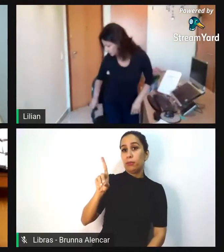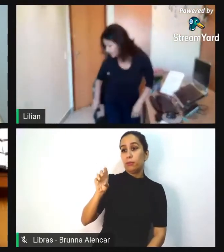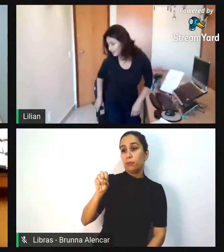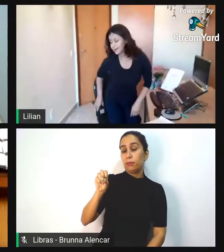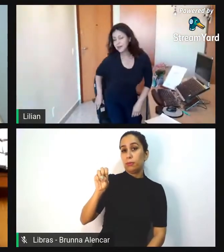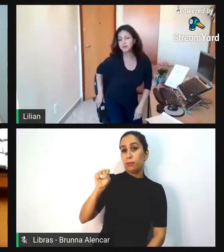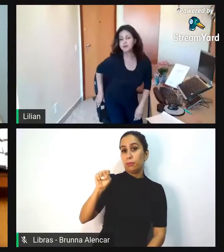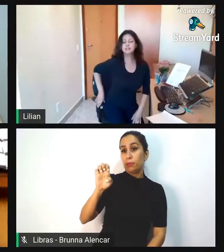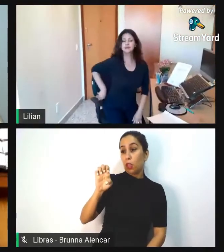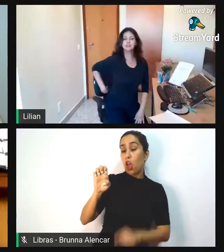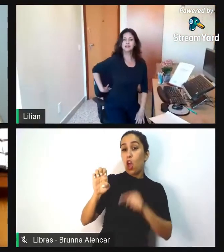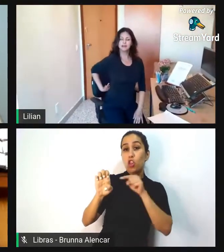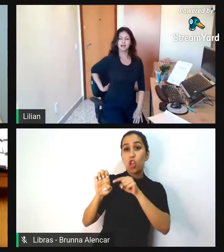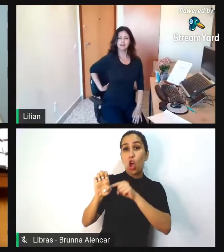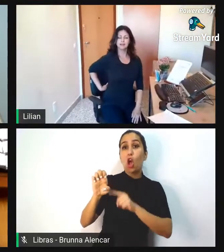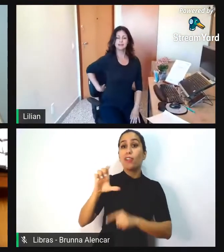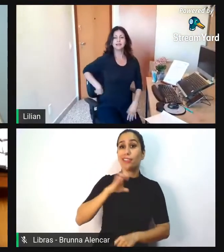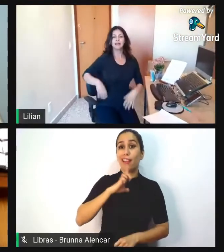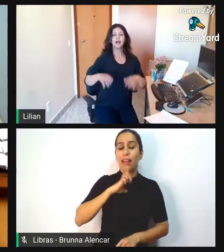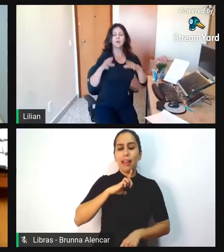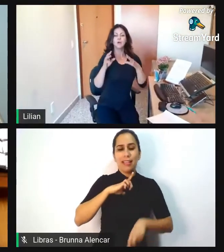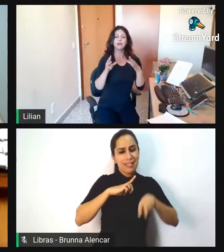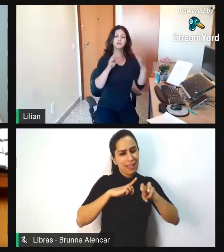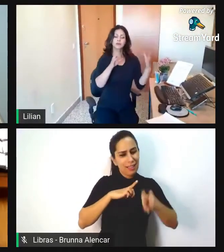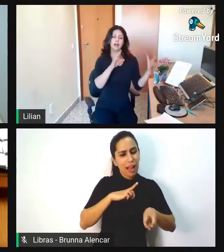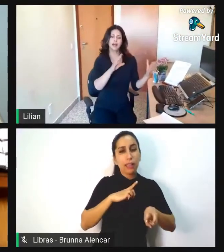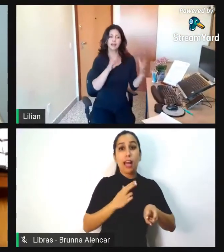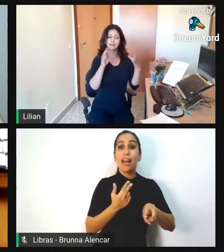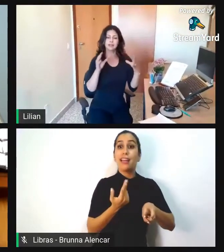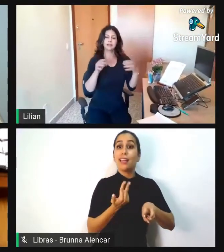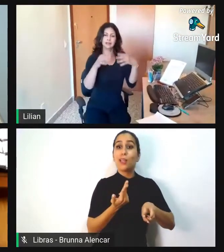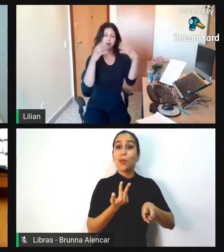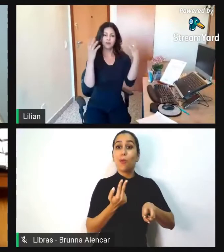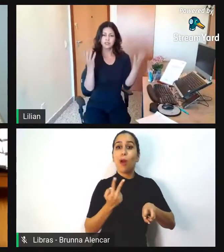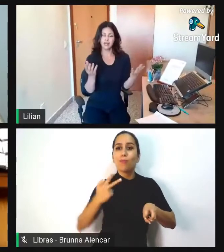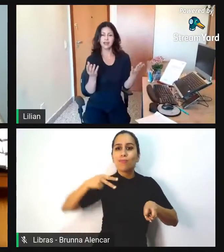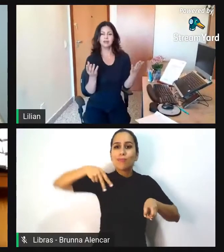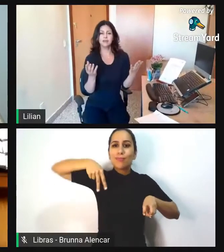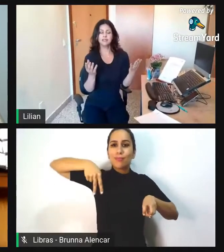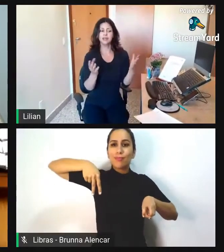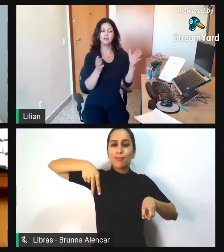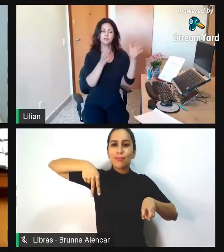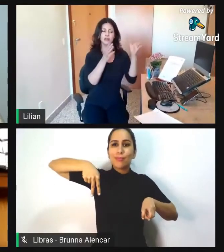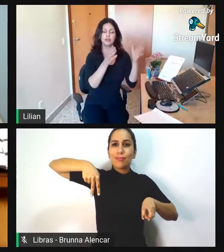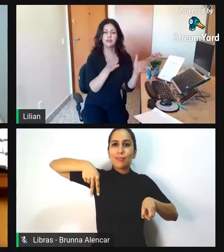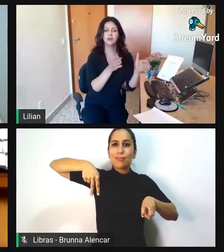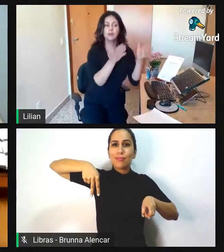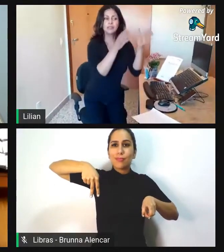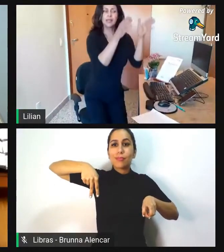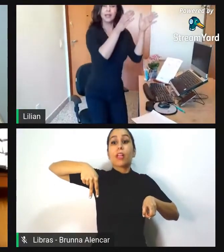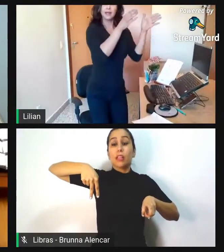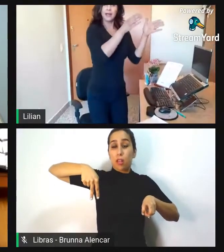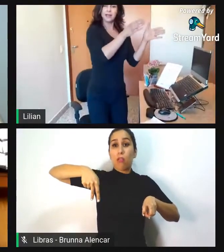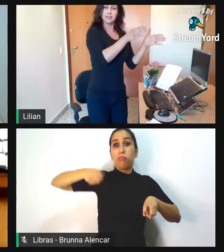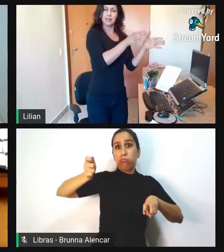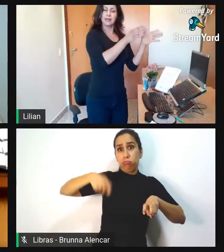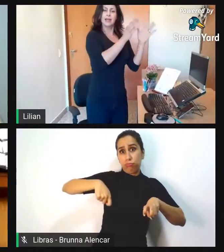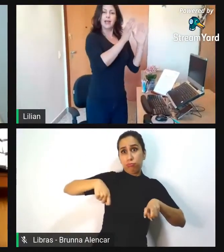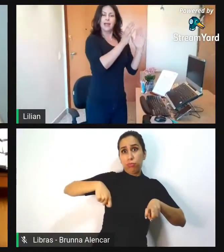devo ter na posição sentada. Quando a cadeira consegue fazer isso, que eu